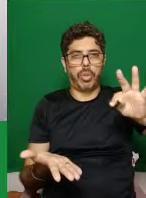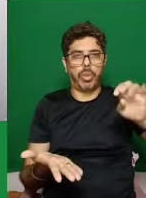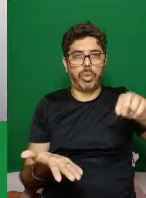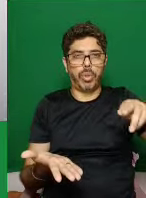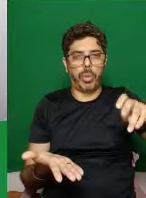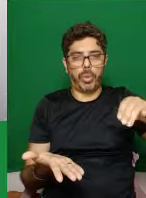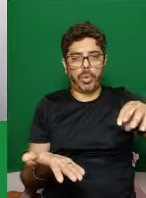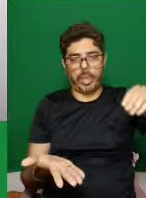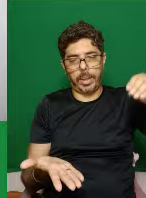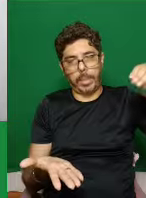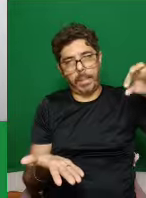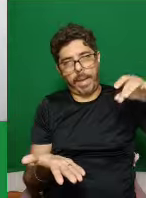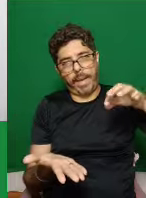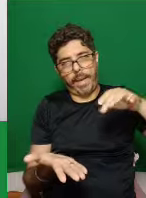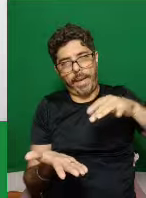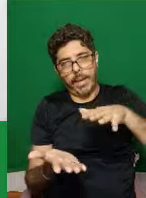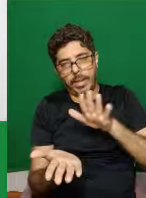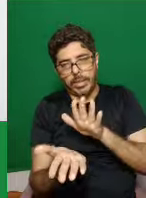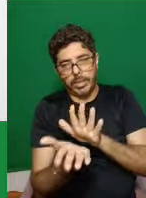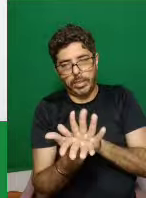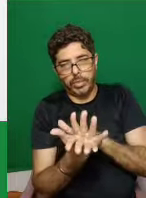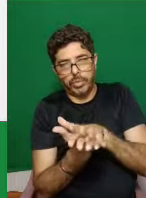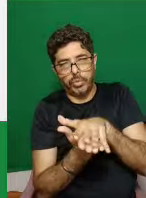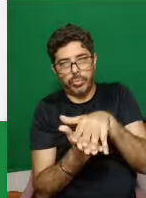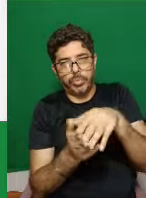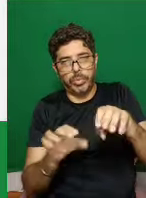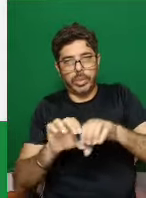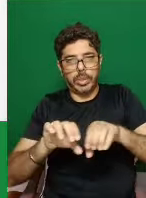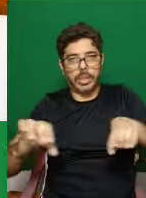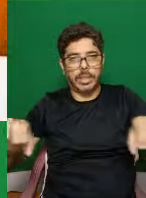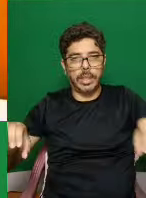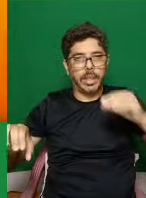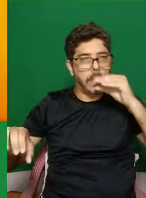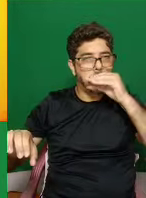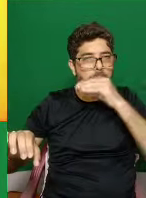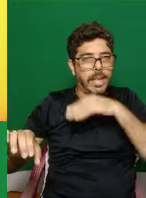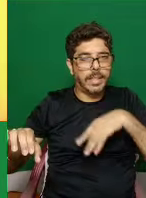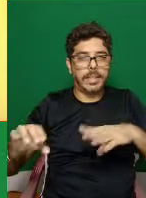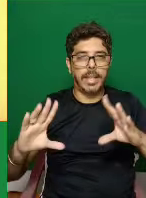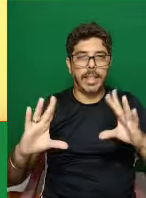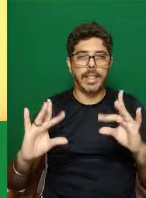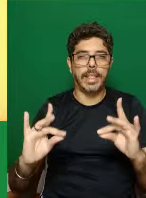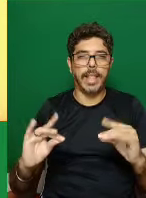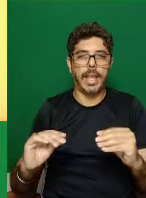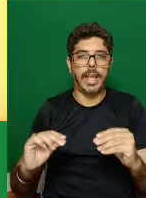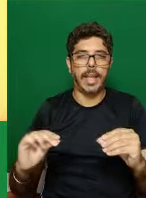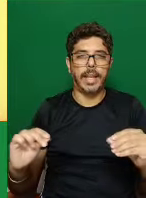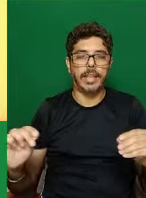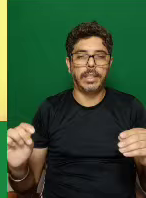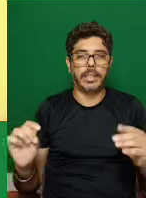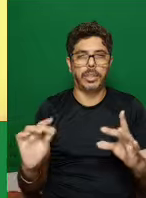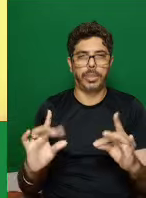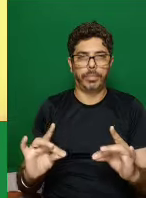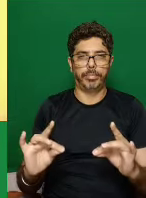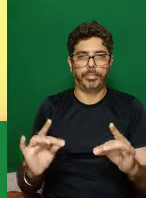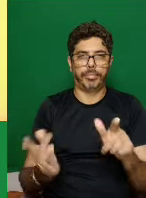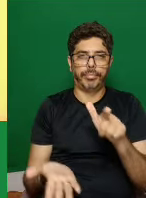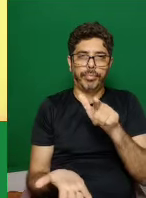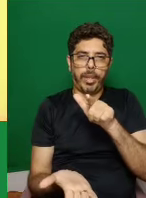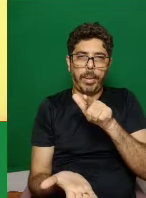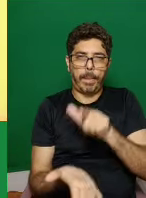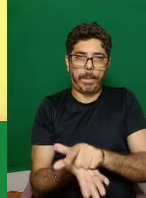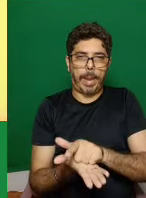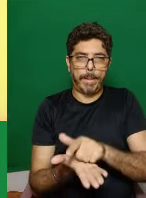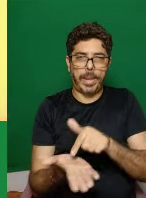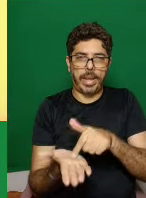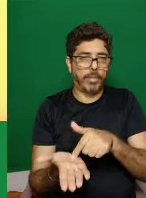toner retido eletrostaticamente é passada e comprimida por rolos aquecidos, que derretem o toner e o aderem às fibras